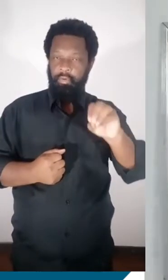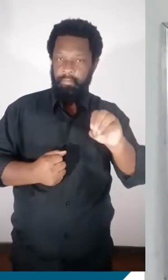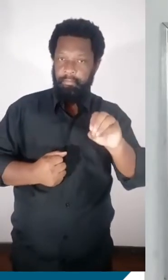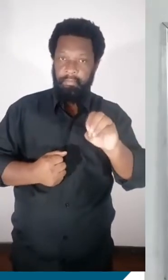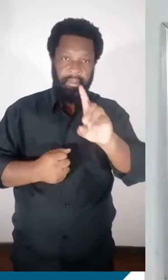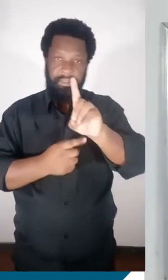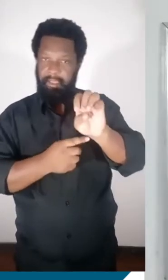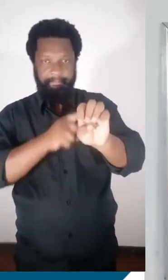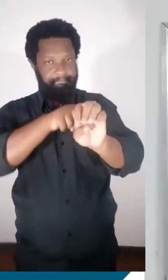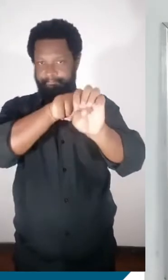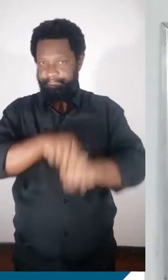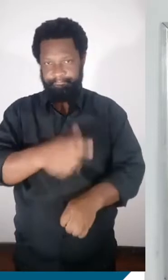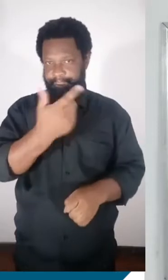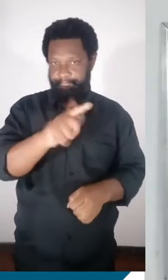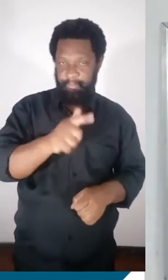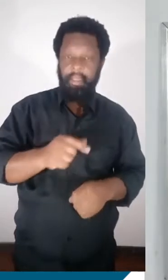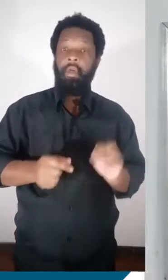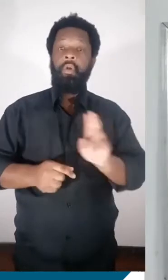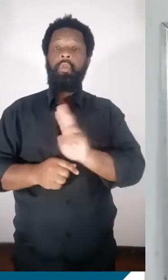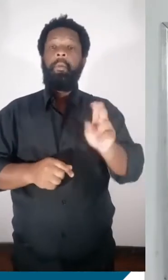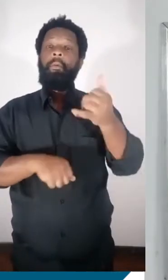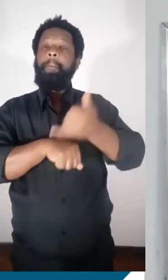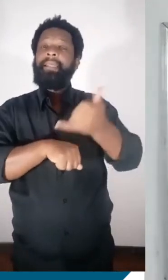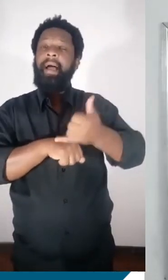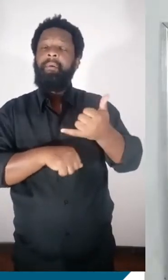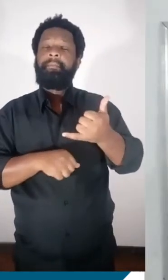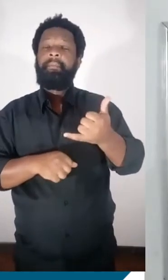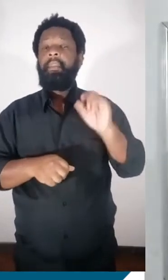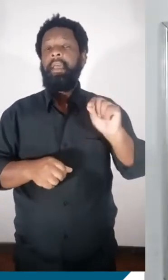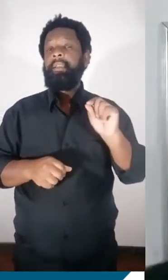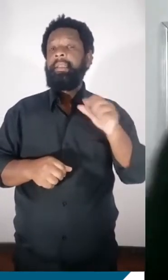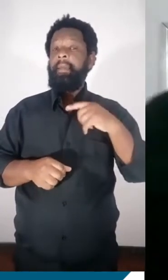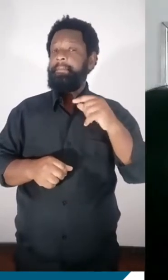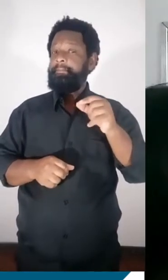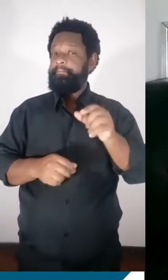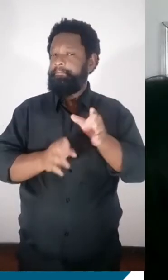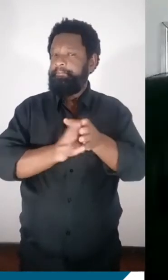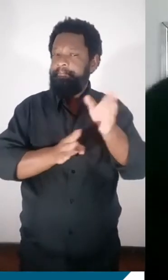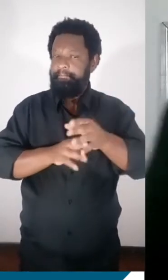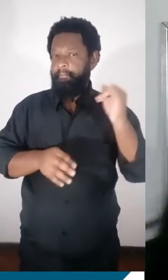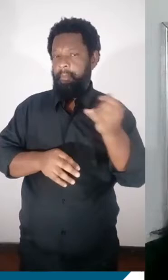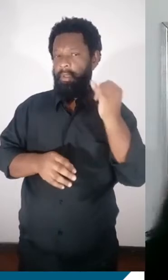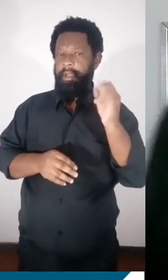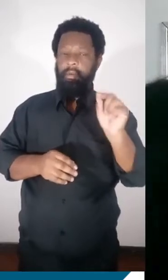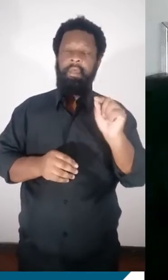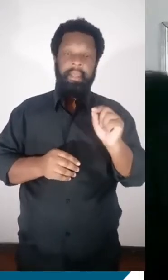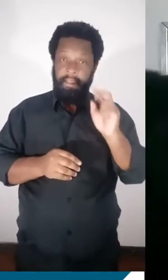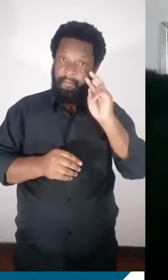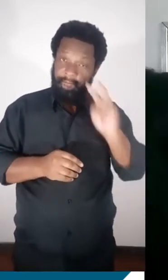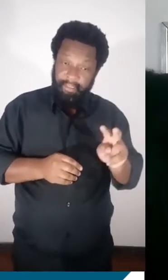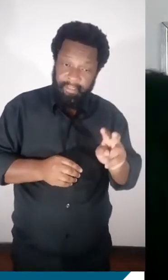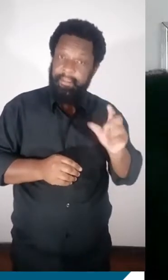Tudo bem? Não tem o dedo, vamos colocar o nome do metal. Aqui vai uma observação muito importante, pessoal.